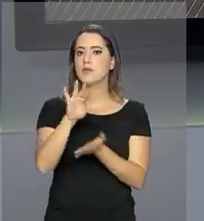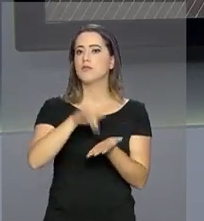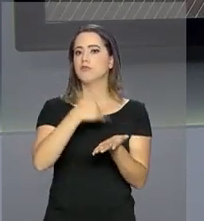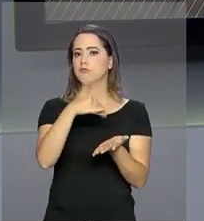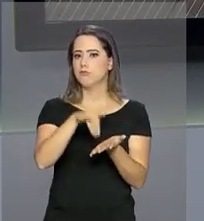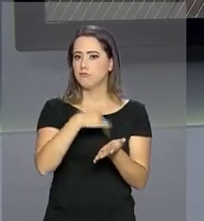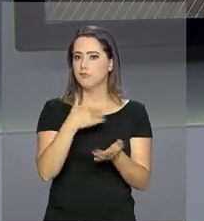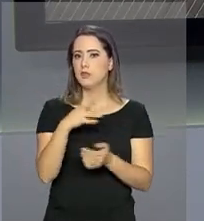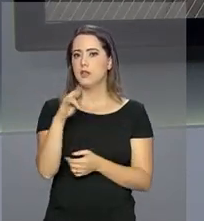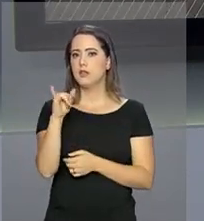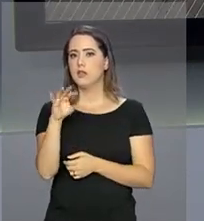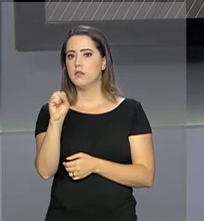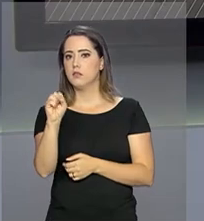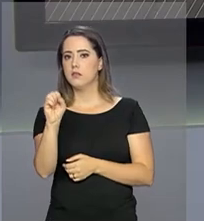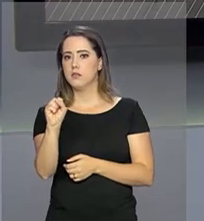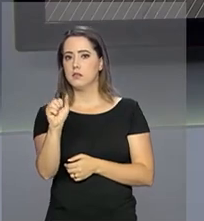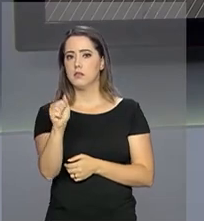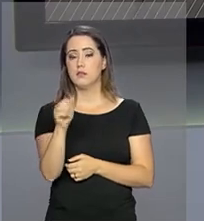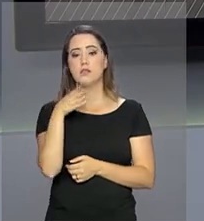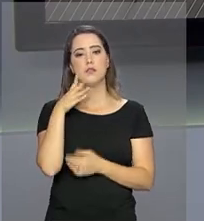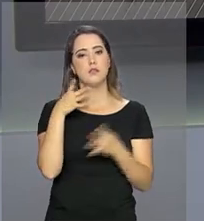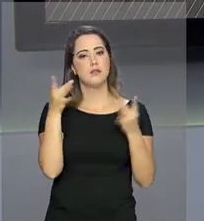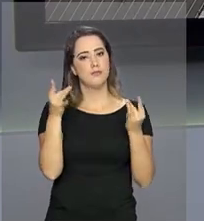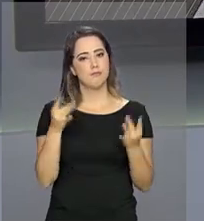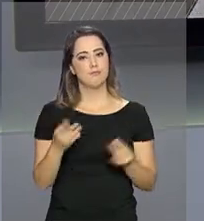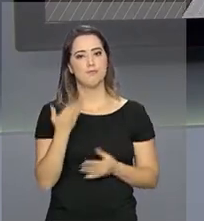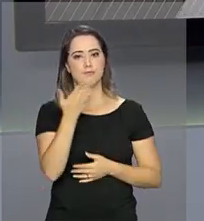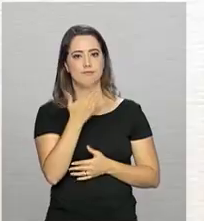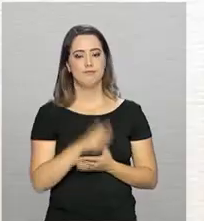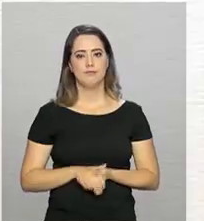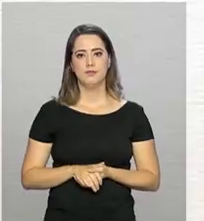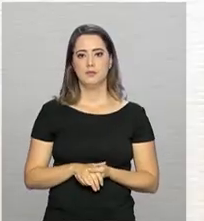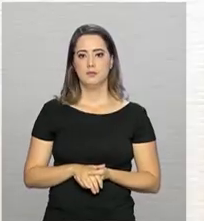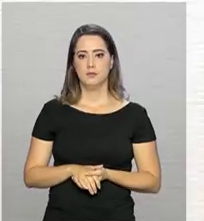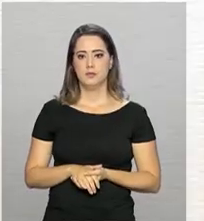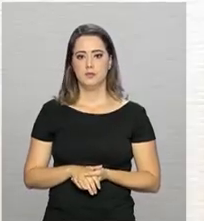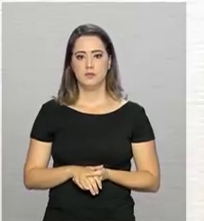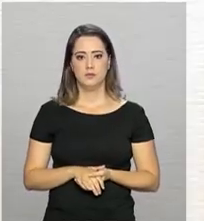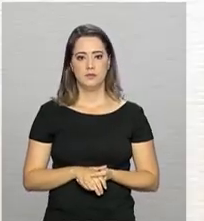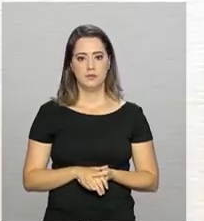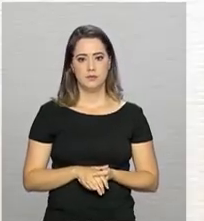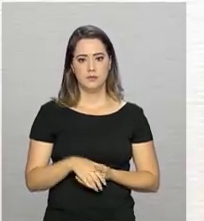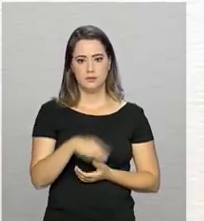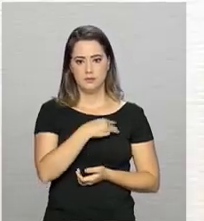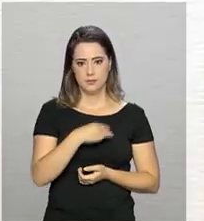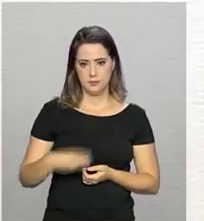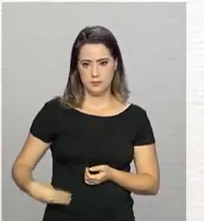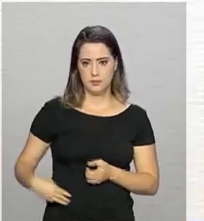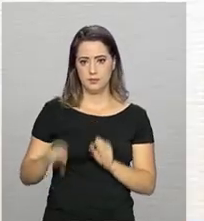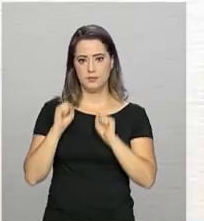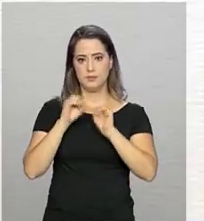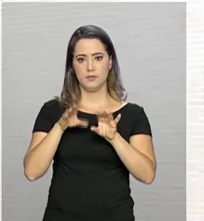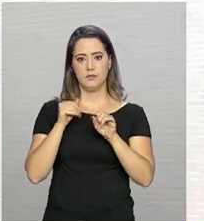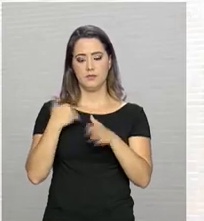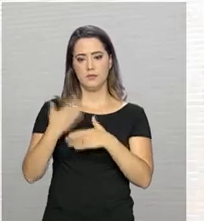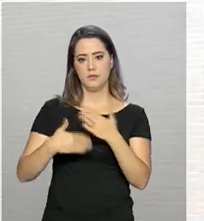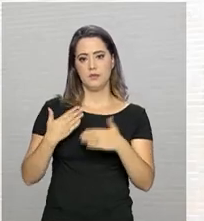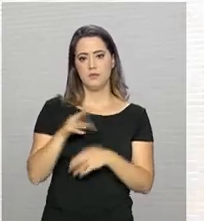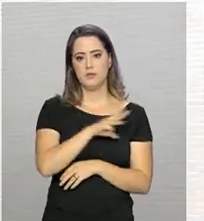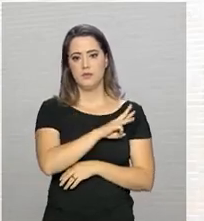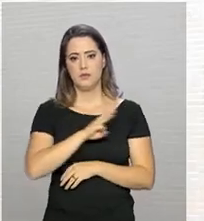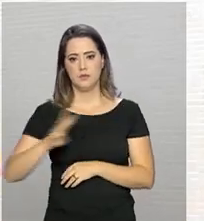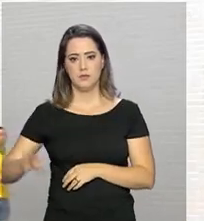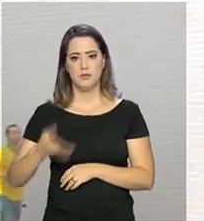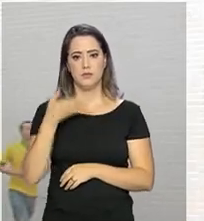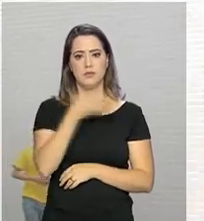ea repórter raíssa lopes explica pra gente o ministério da educação não tem uma plataforma na